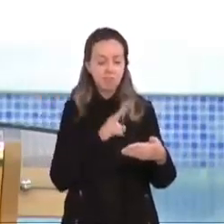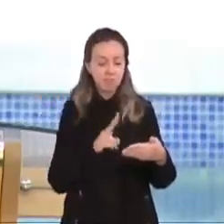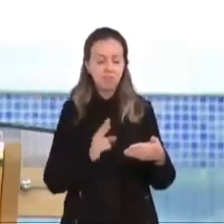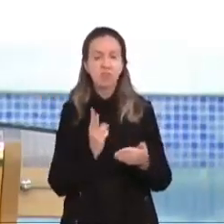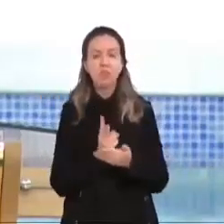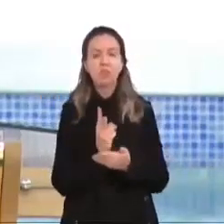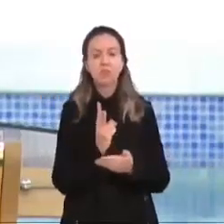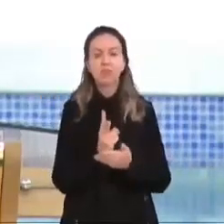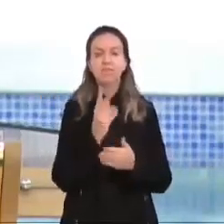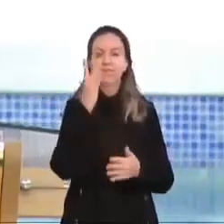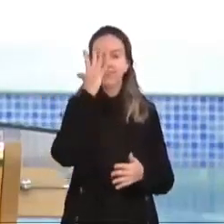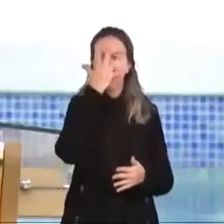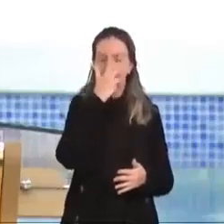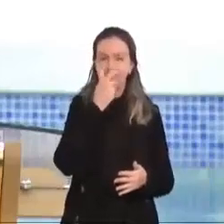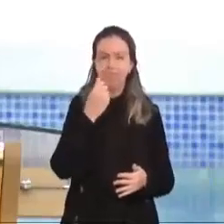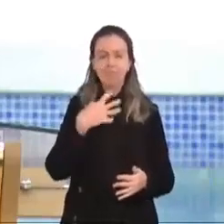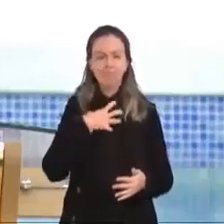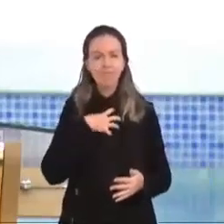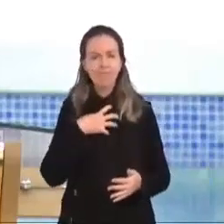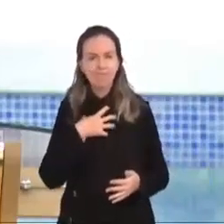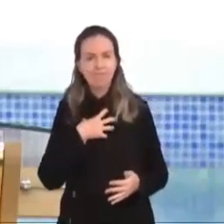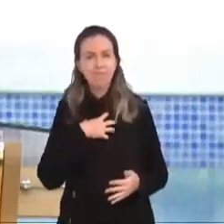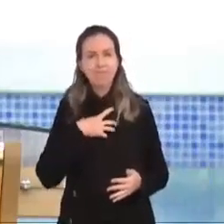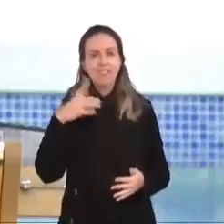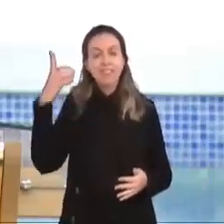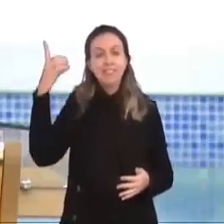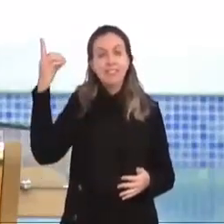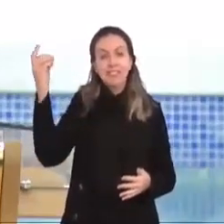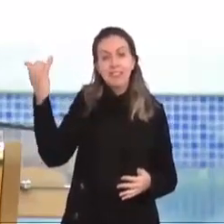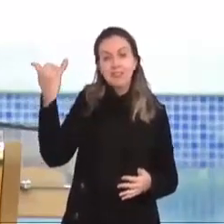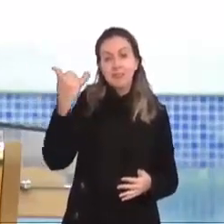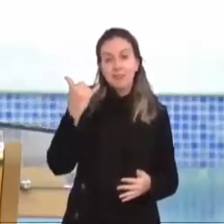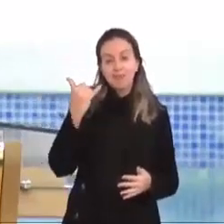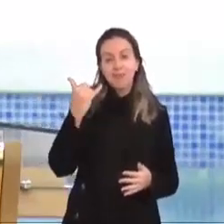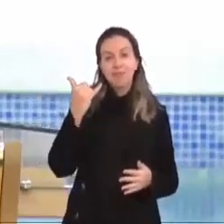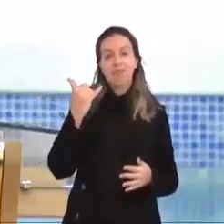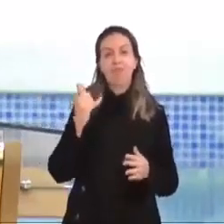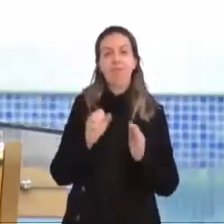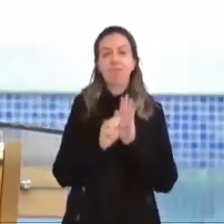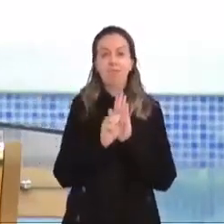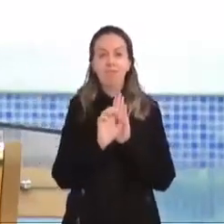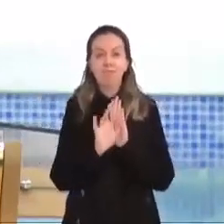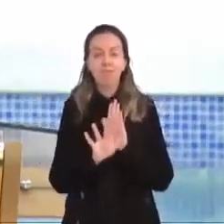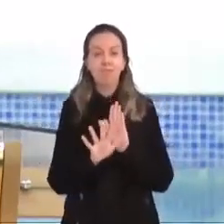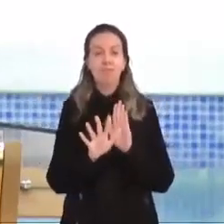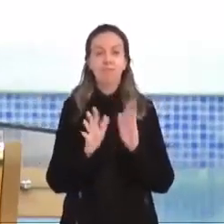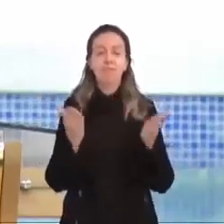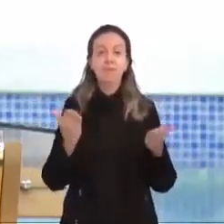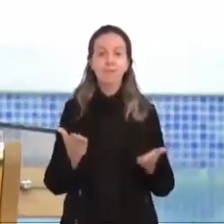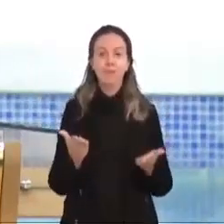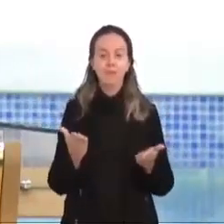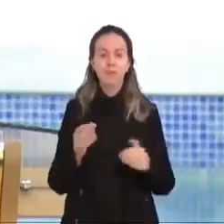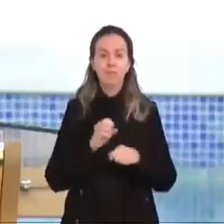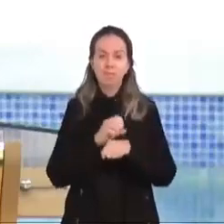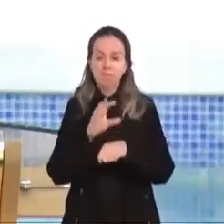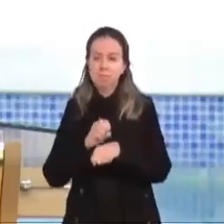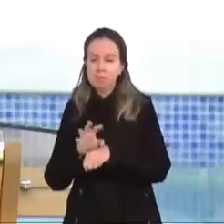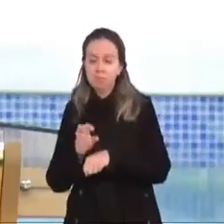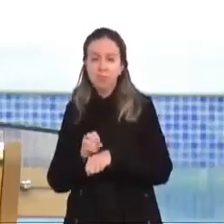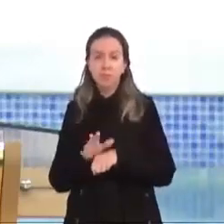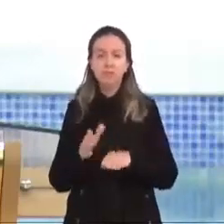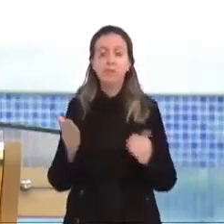mais belos da Bíblia e também um dos textos mais pregados pelos pregadores. Porém, se